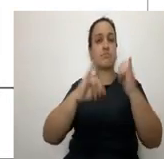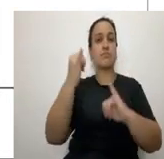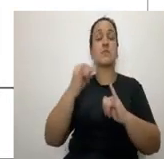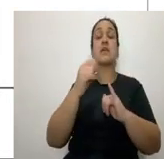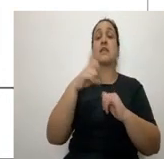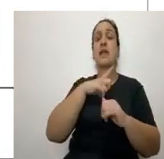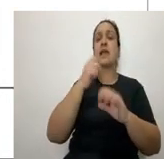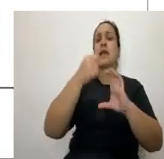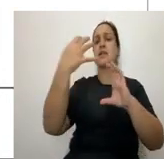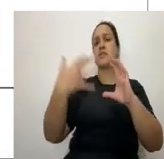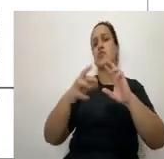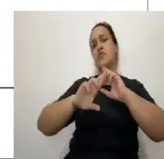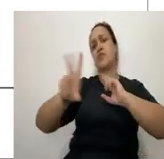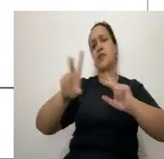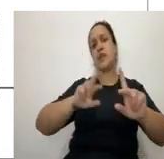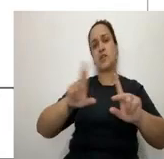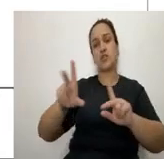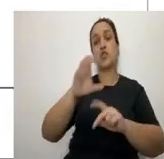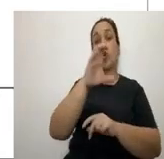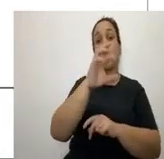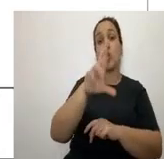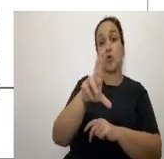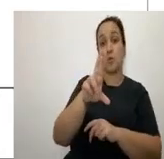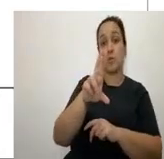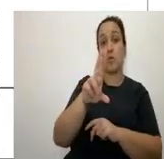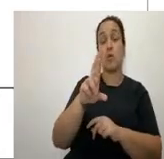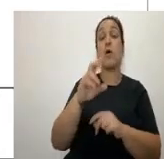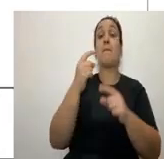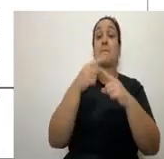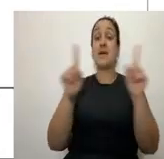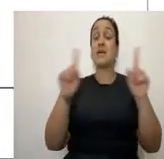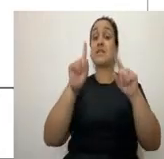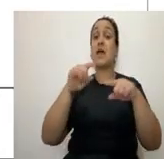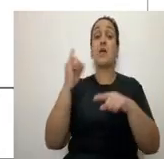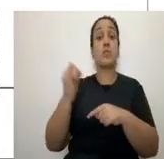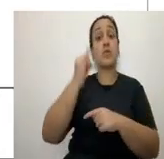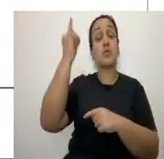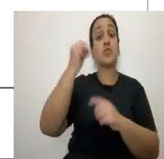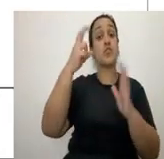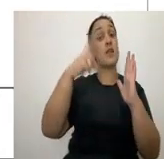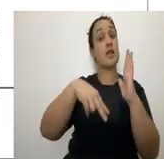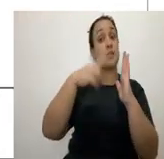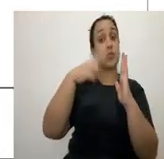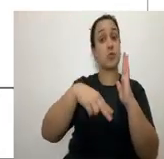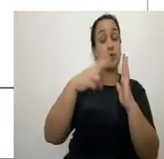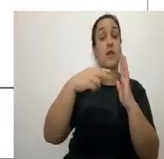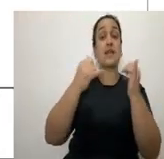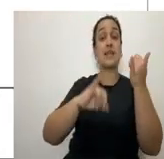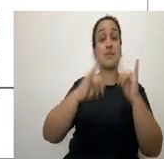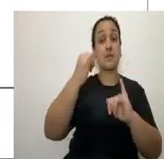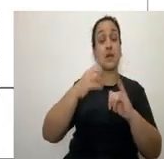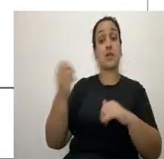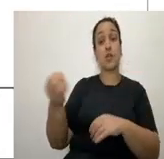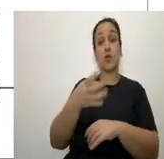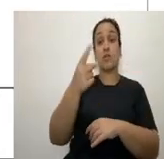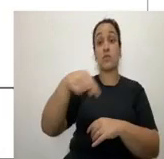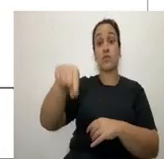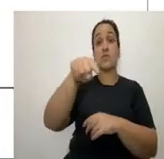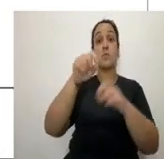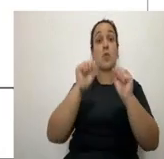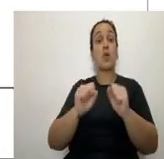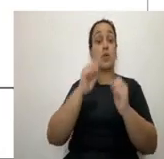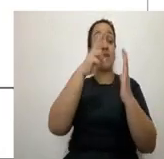ocorrer outras características com cromo e assim por diante. Mas é importante, é uma leitura, na Química Nova vai estar